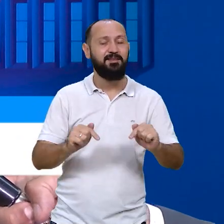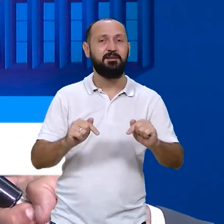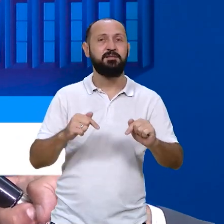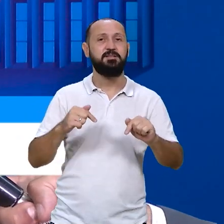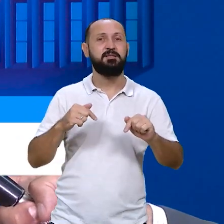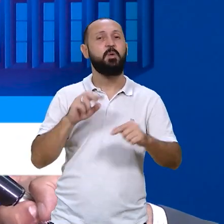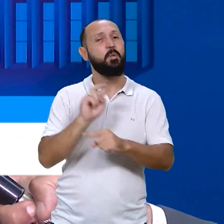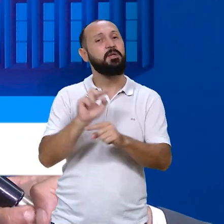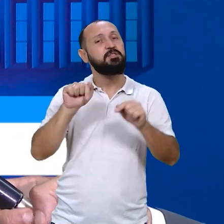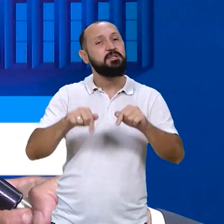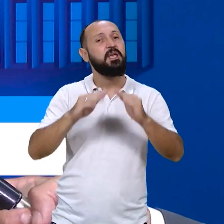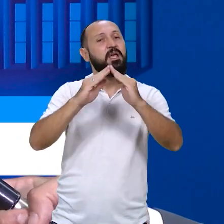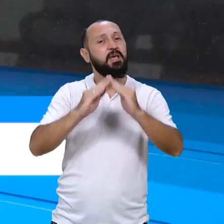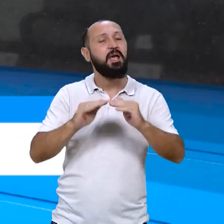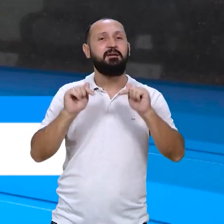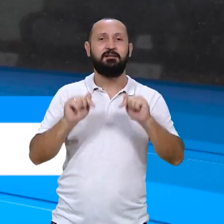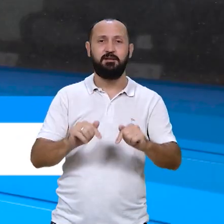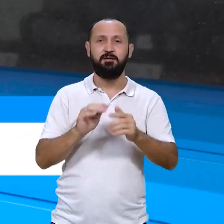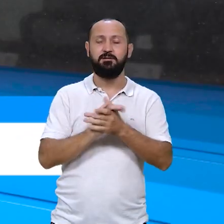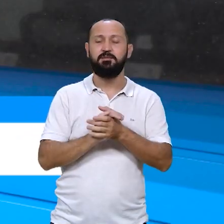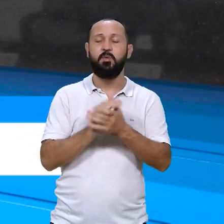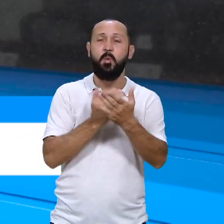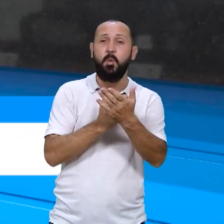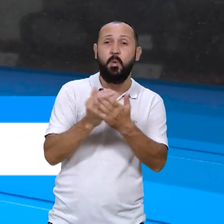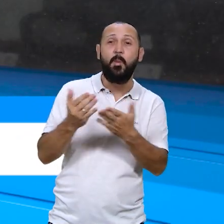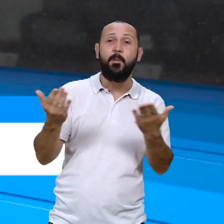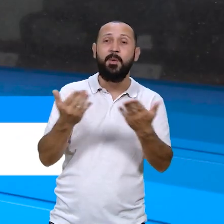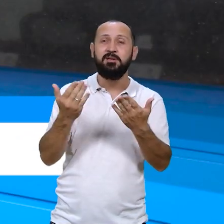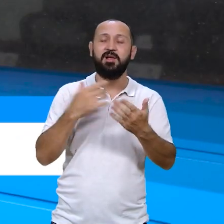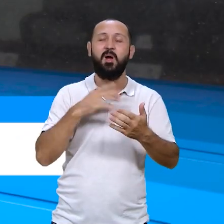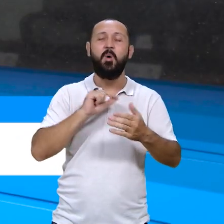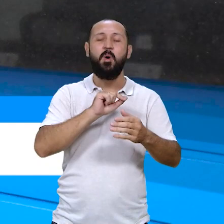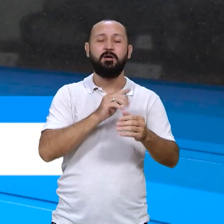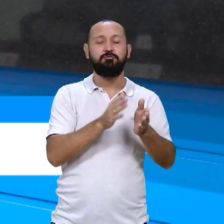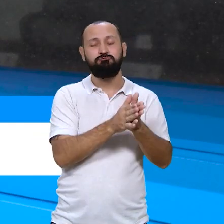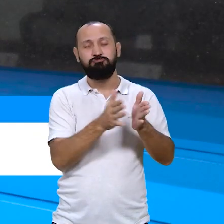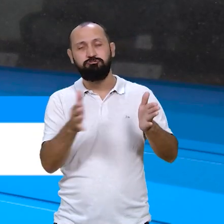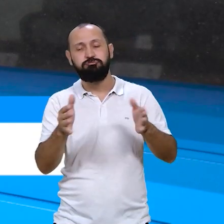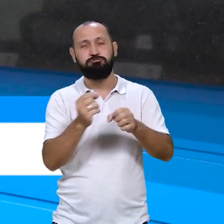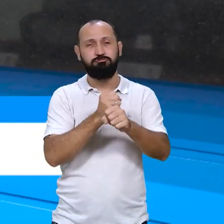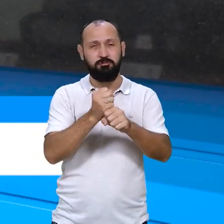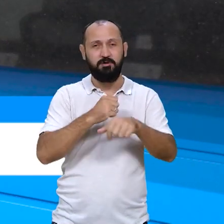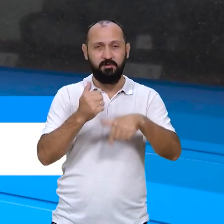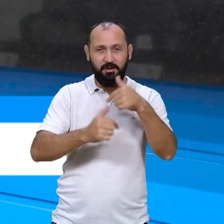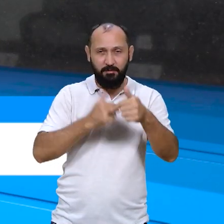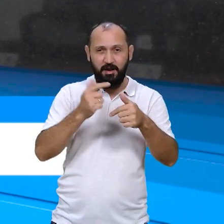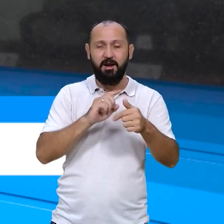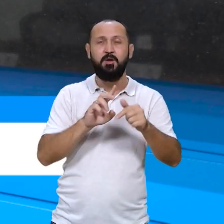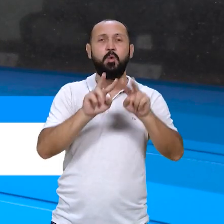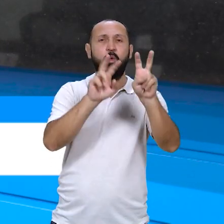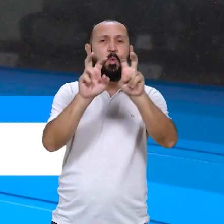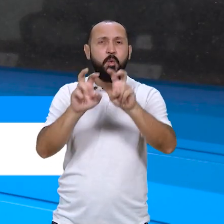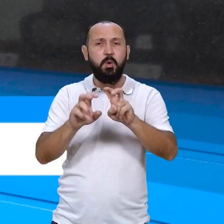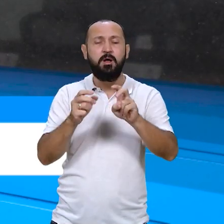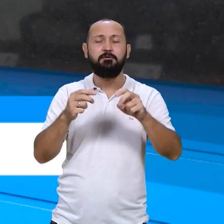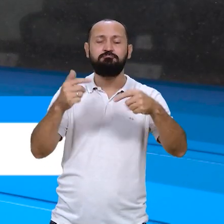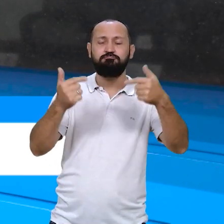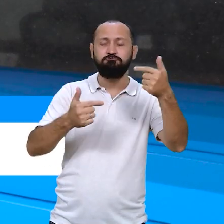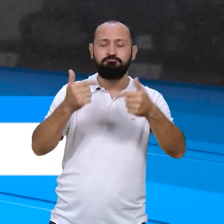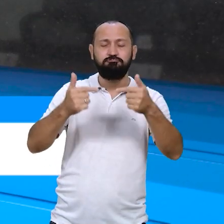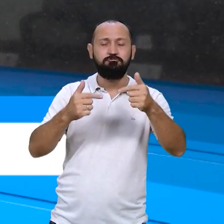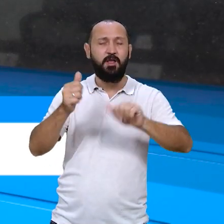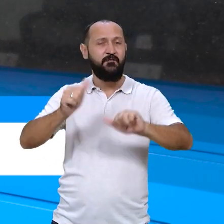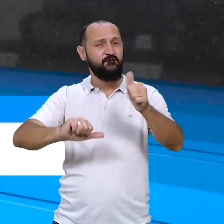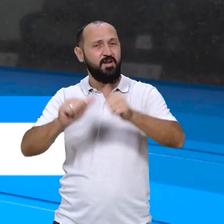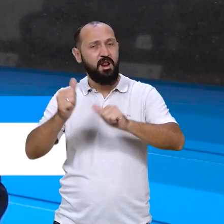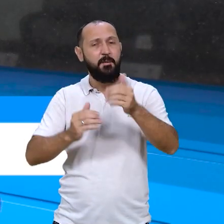aqui. Nós temos que cuidar de quem mora aqui. Desde o início da 12ª legislatura, a Alemes tem debatido e aprovado matérias que